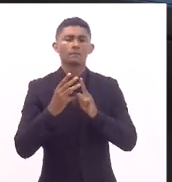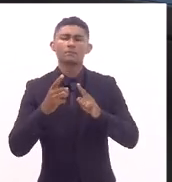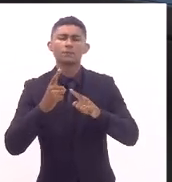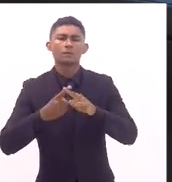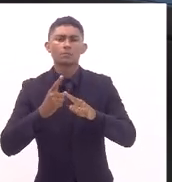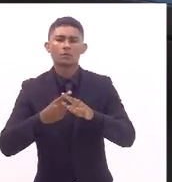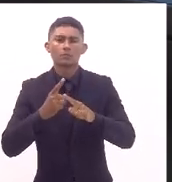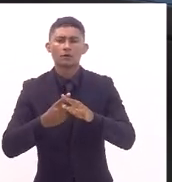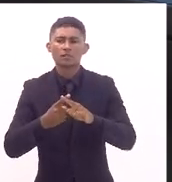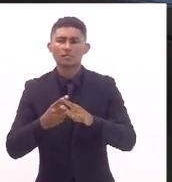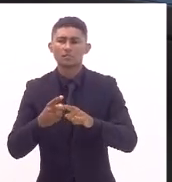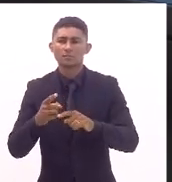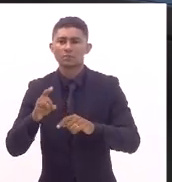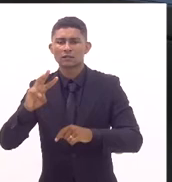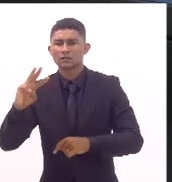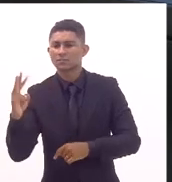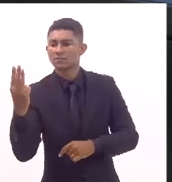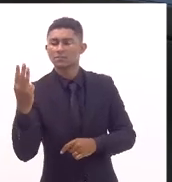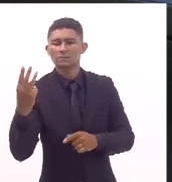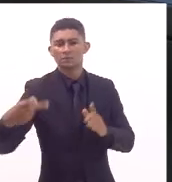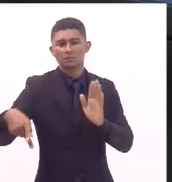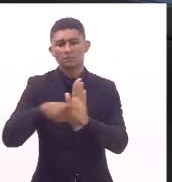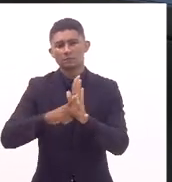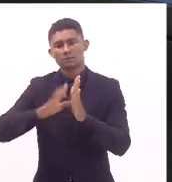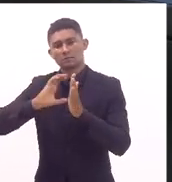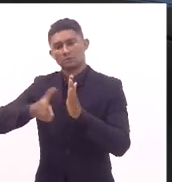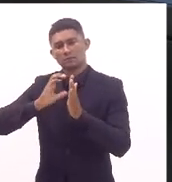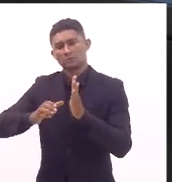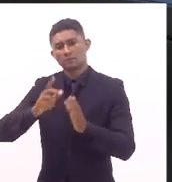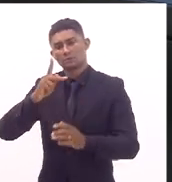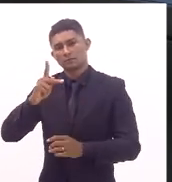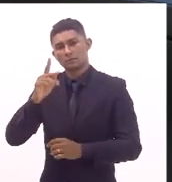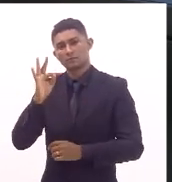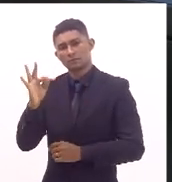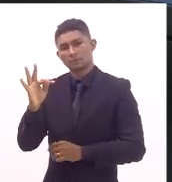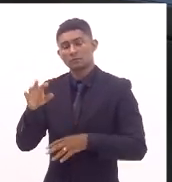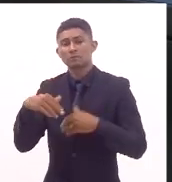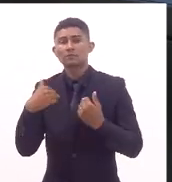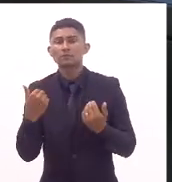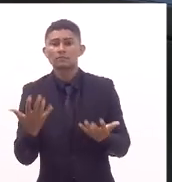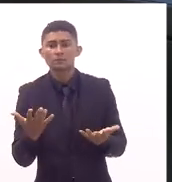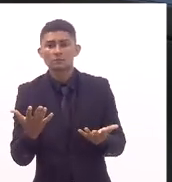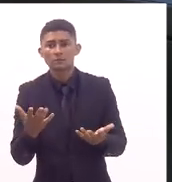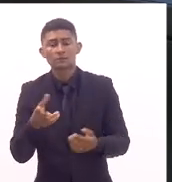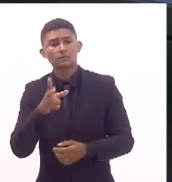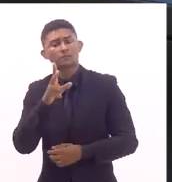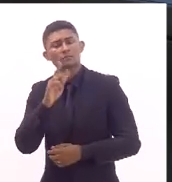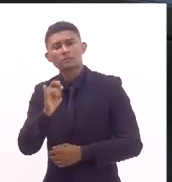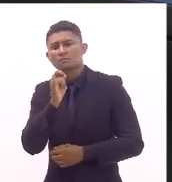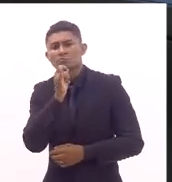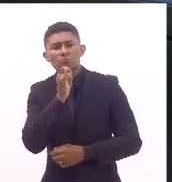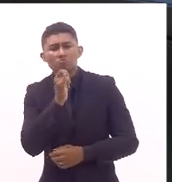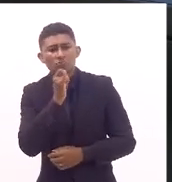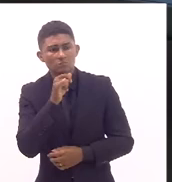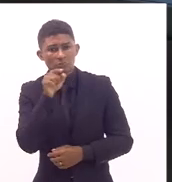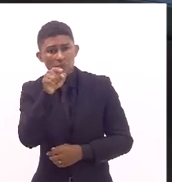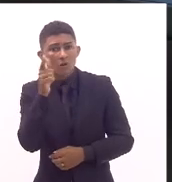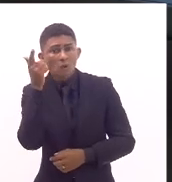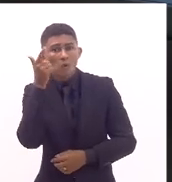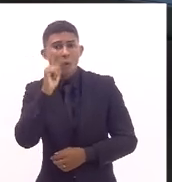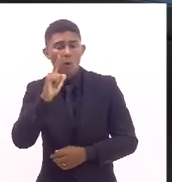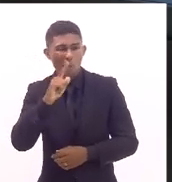porque elas eram do PT eo mandato ele tem que ter essa responsabilidade